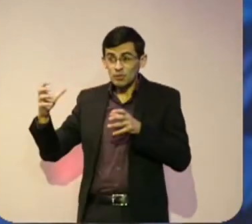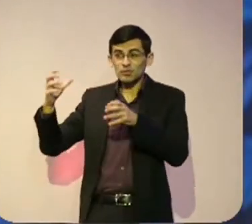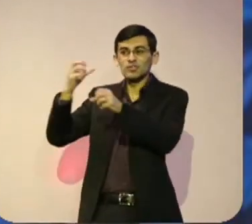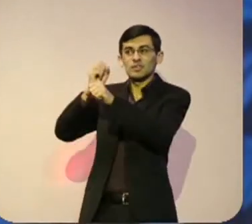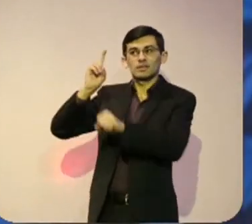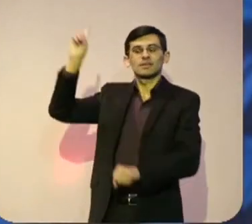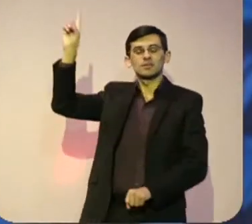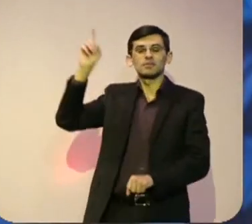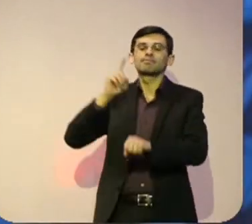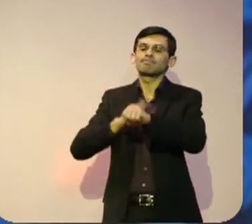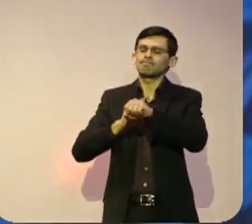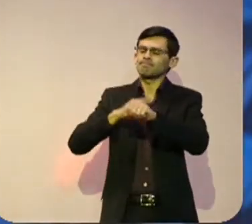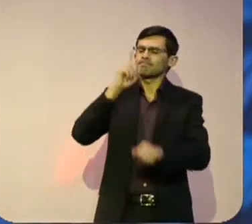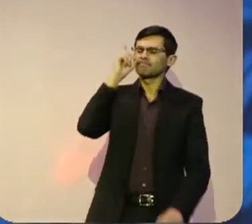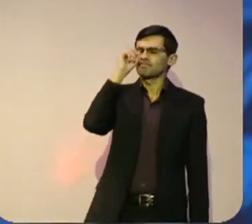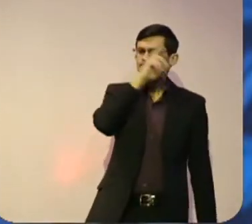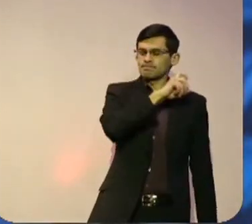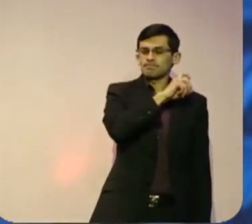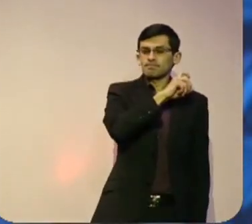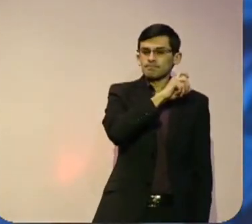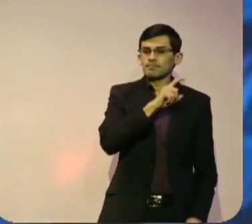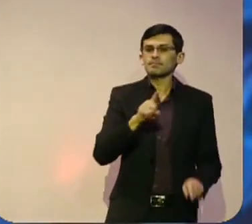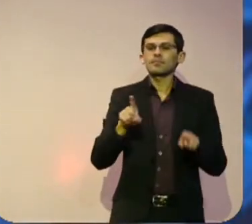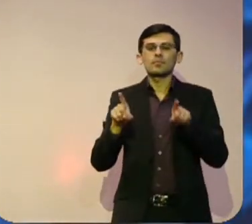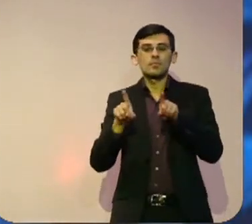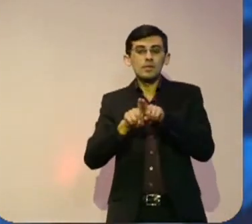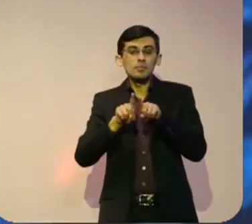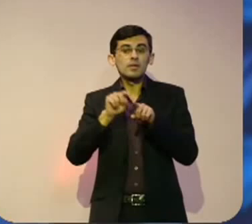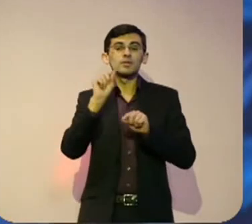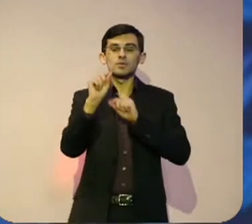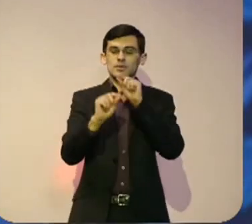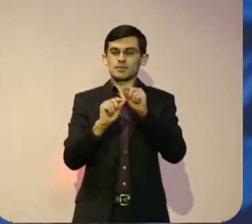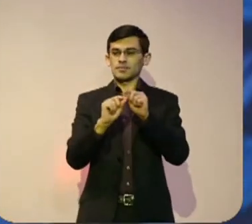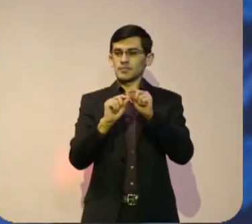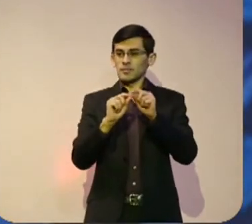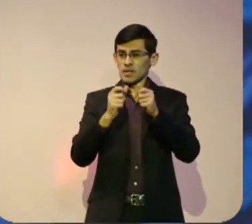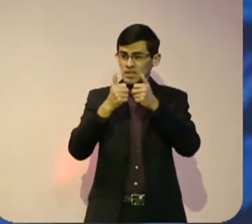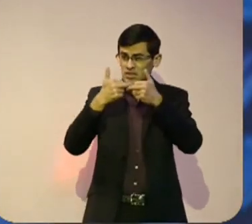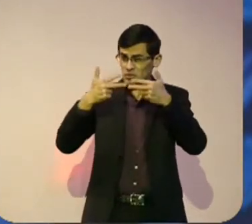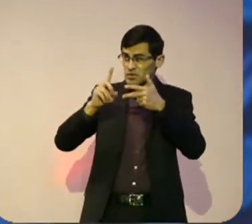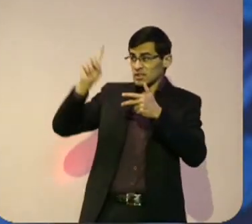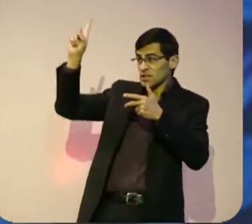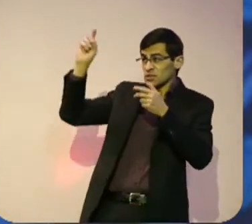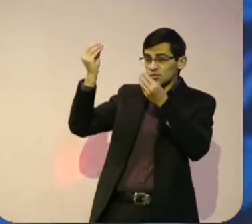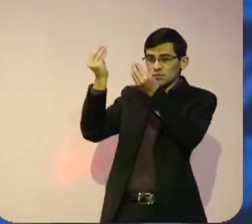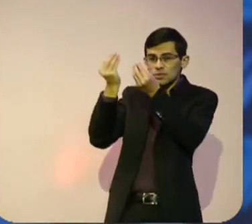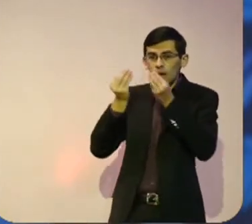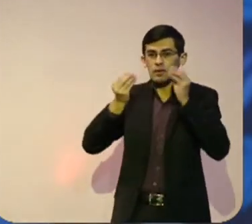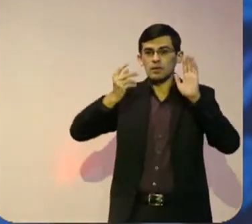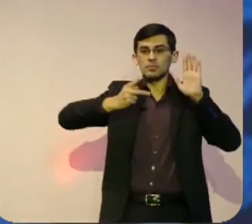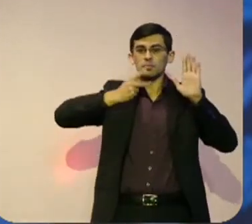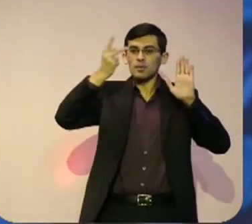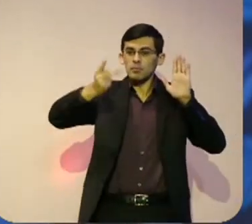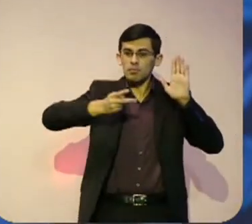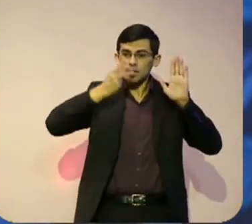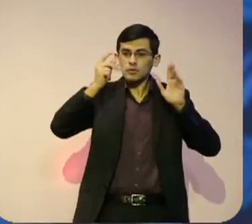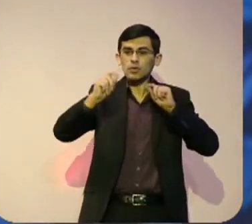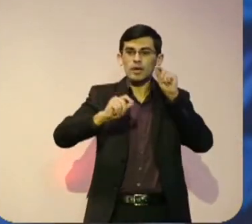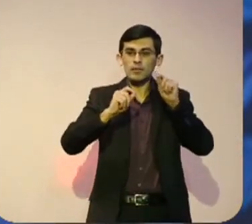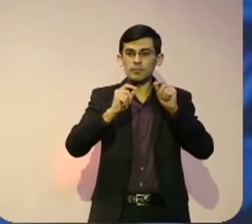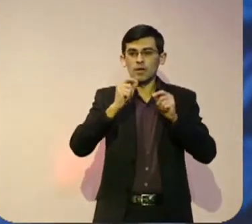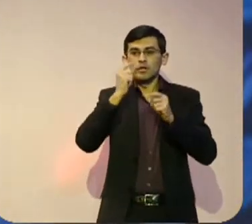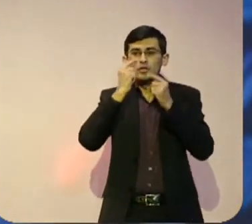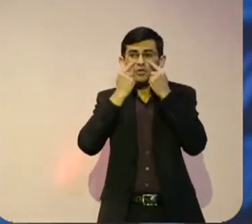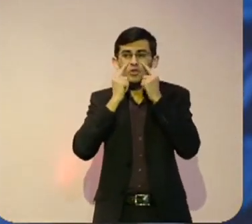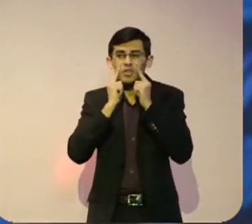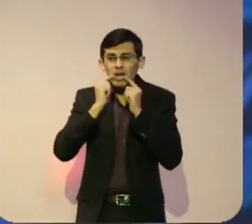tempo de inseguranças. A recompensa das promessas de Deus na nossa vida. A Bíblia vai dizer: o choro pode